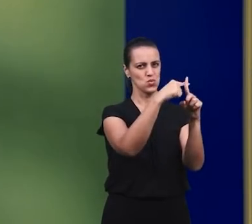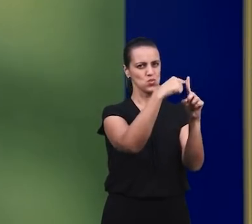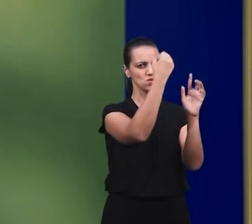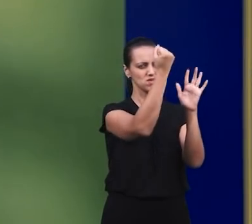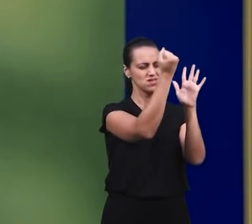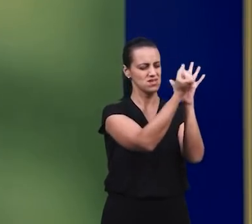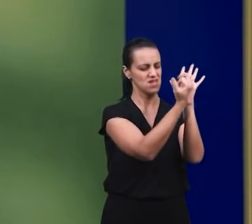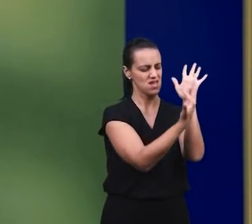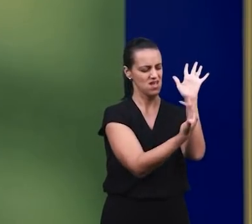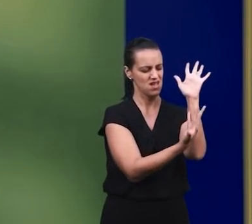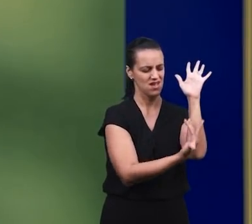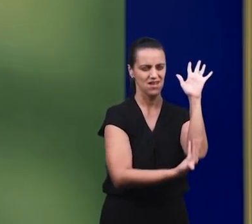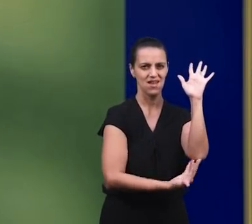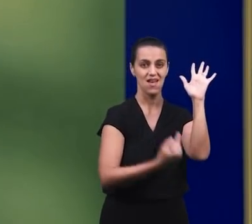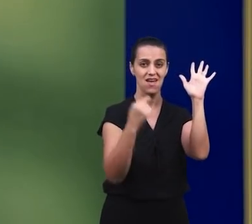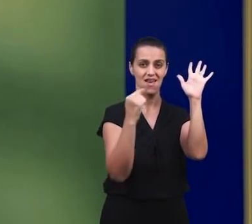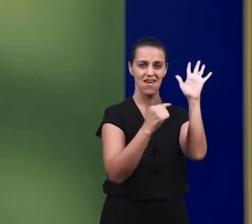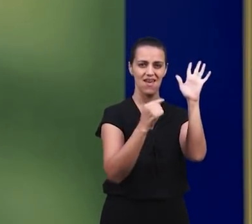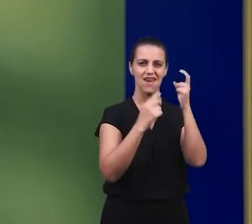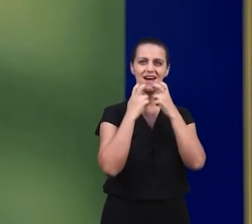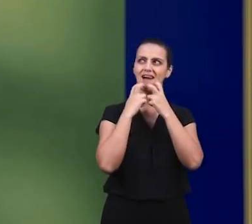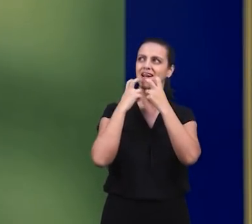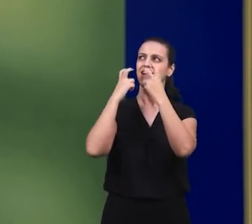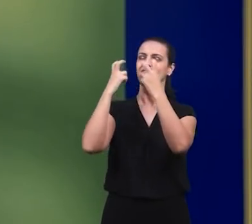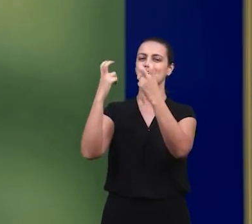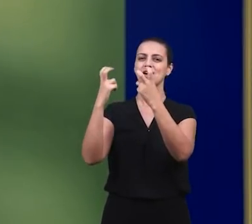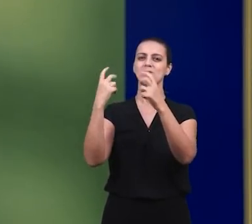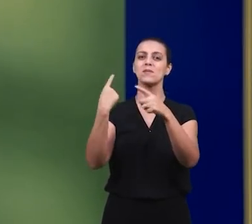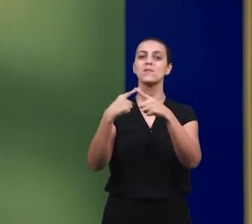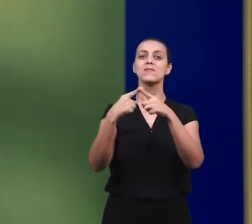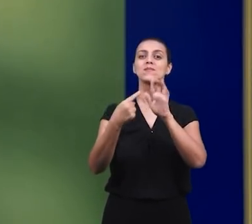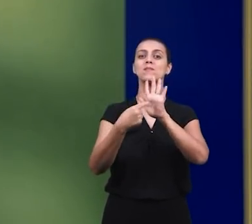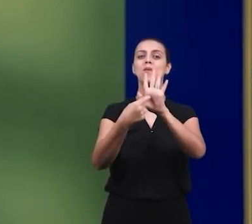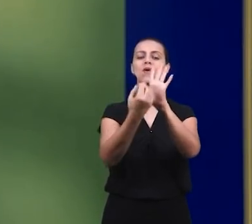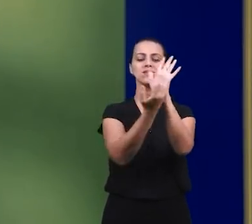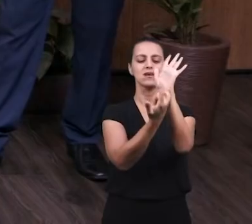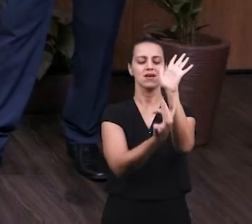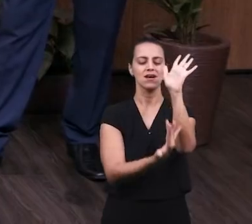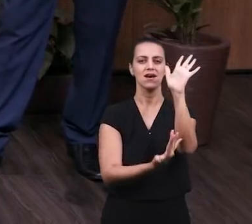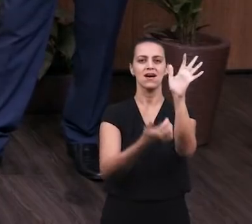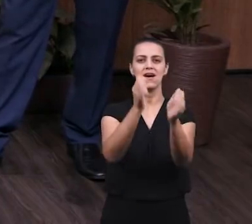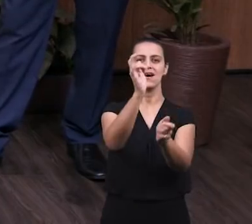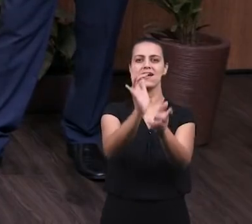cruz do Calvário, que aponta para o derramar do Espírito Santo.